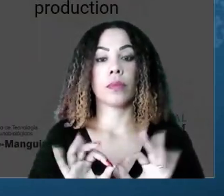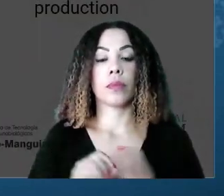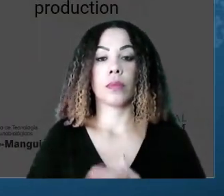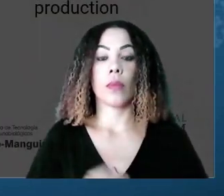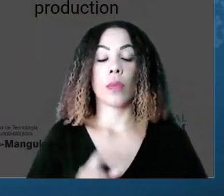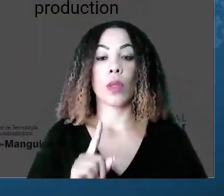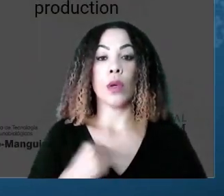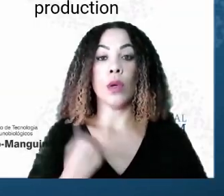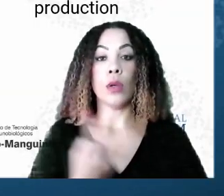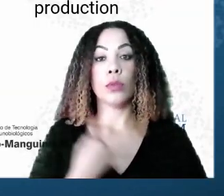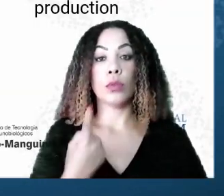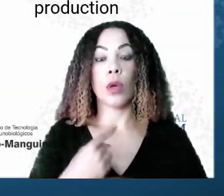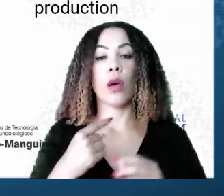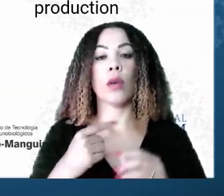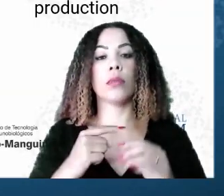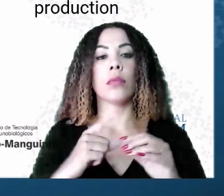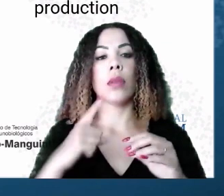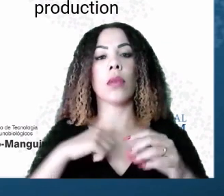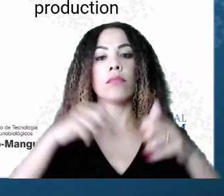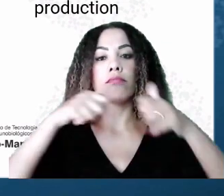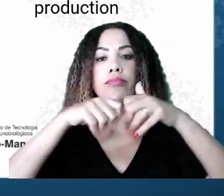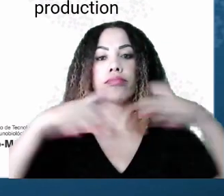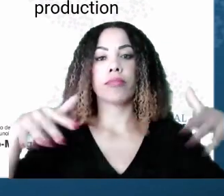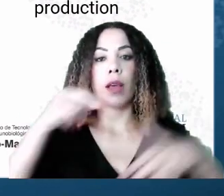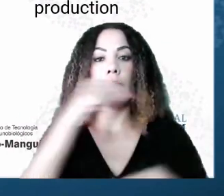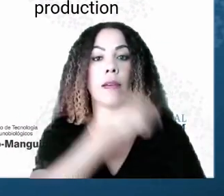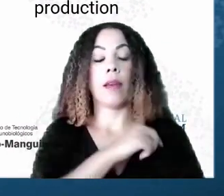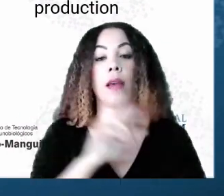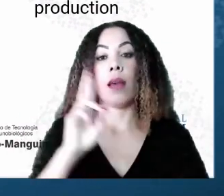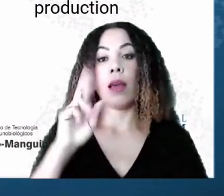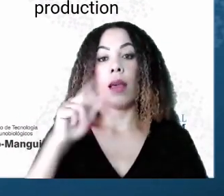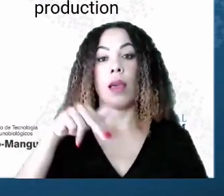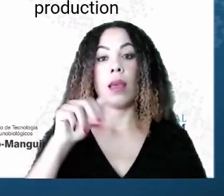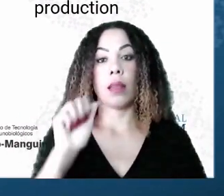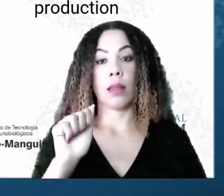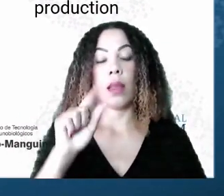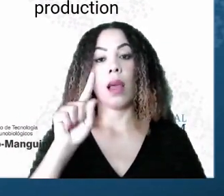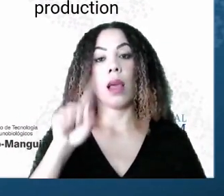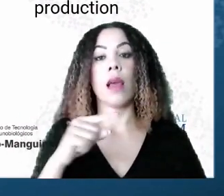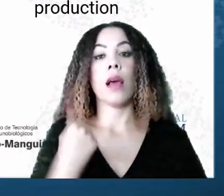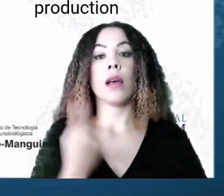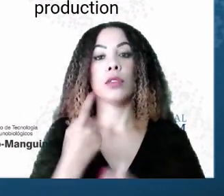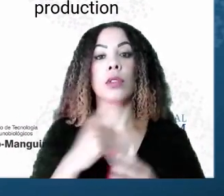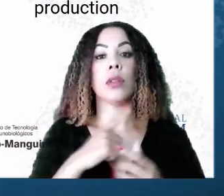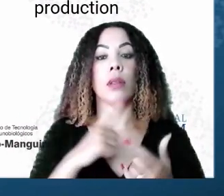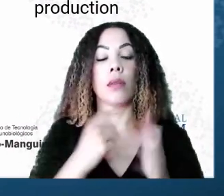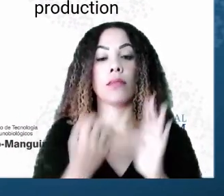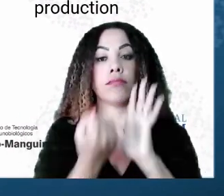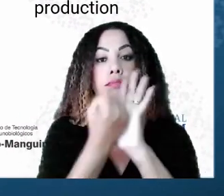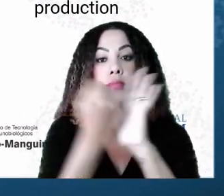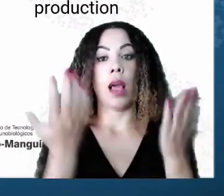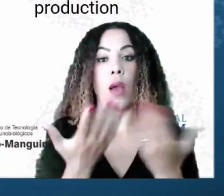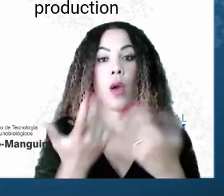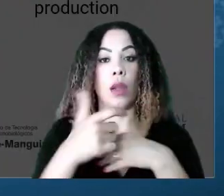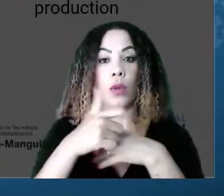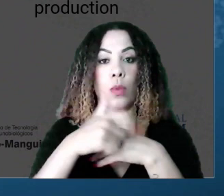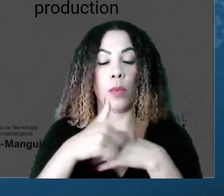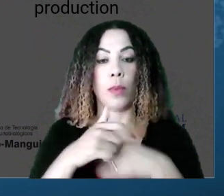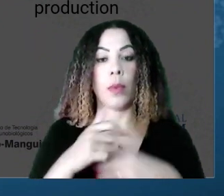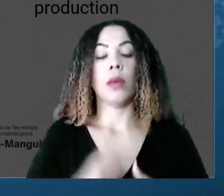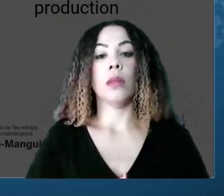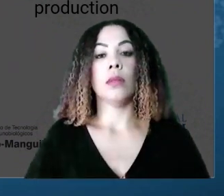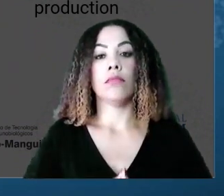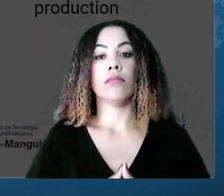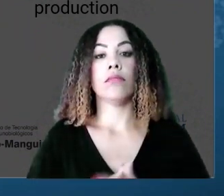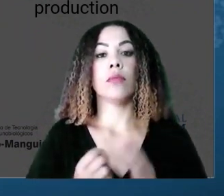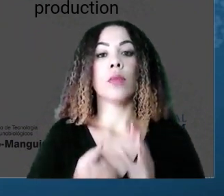O nosso esqueleto da vacina de RNA, que é aquilo que nós estamos patenteando no momento, o